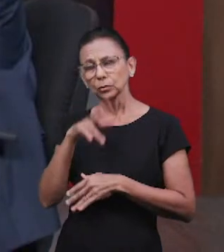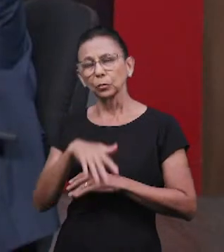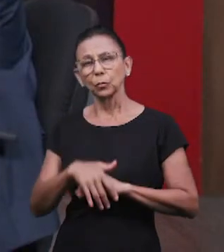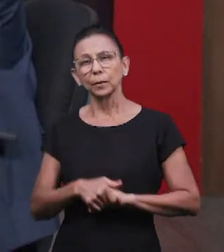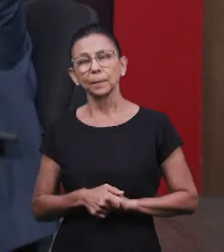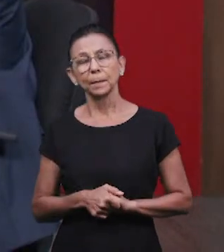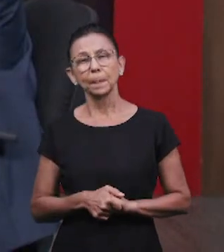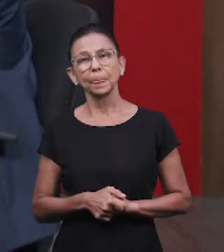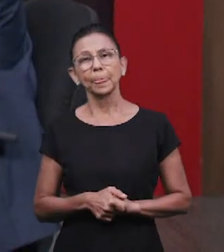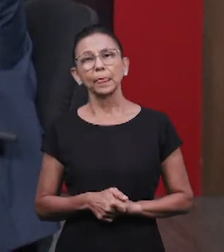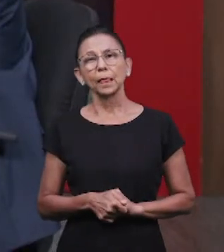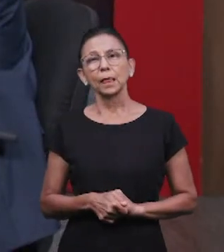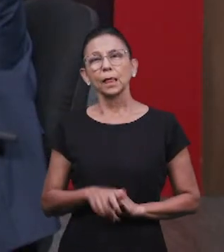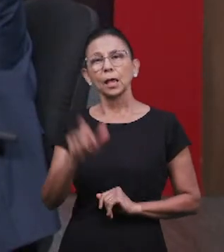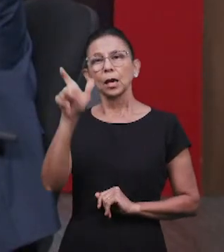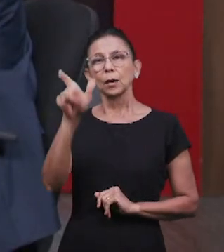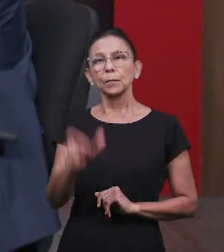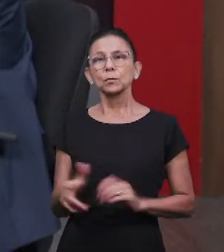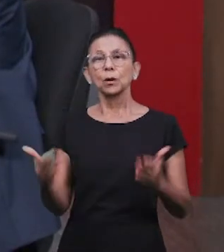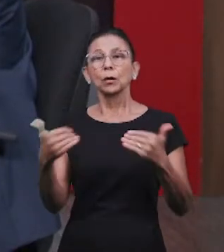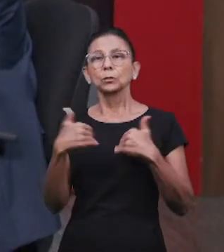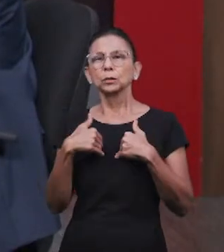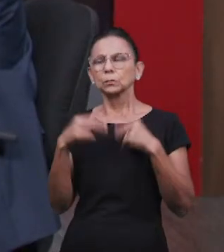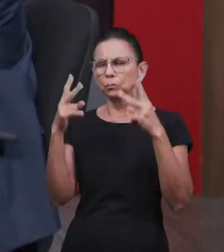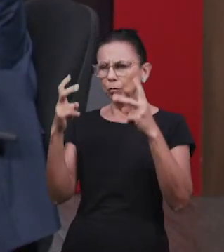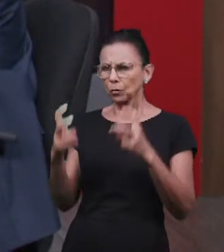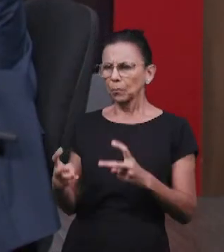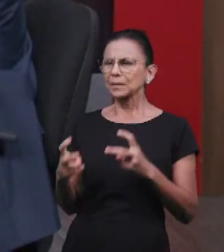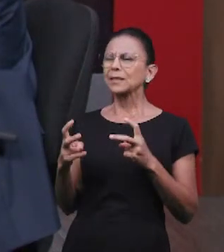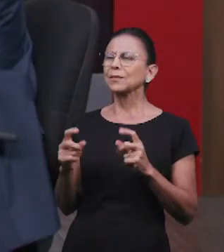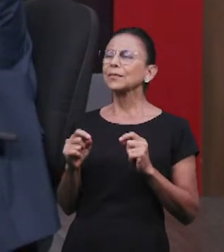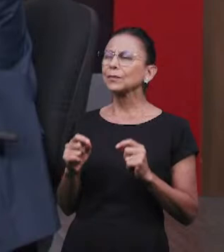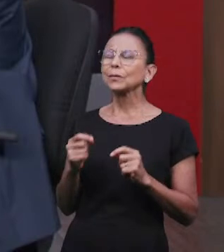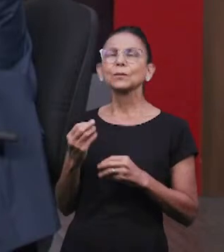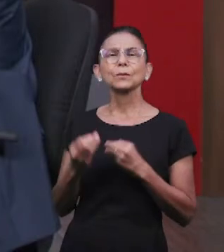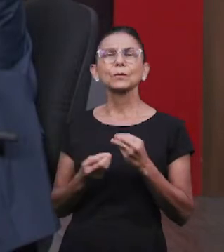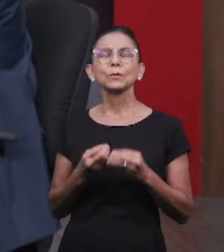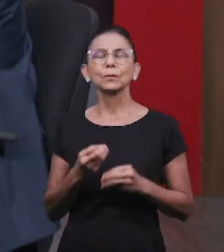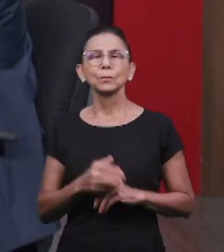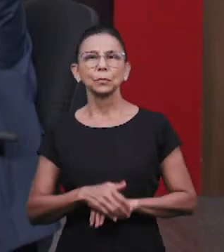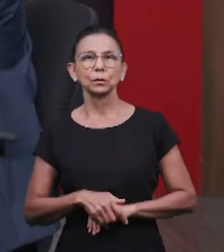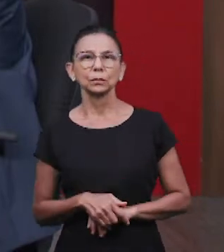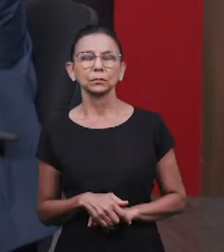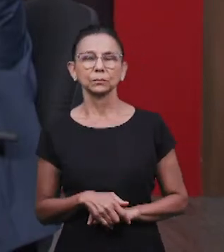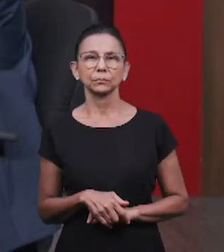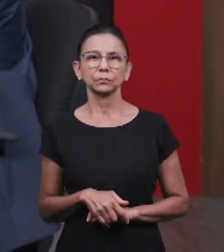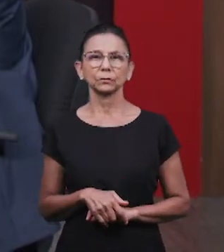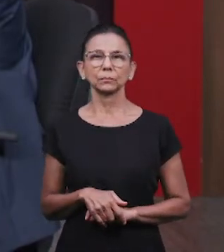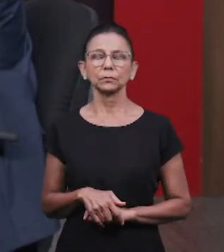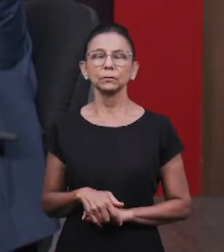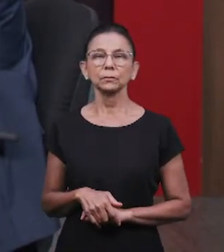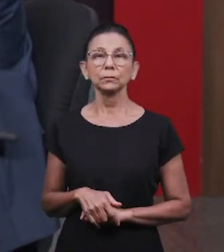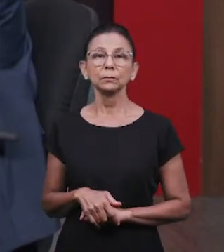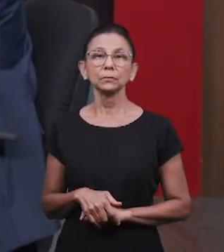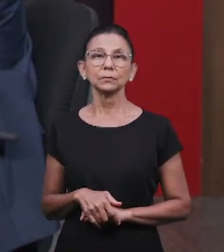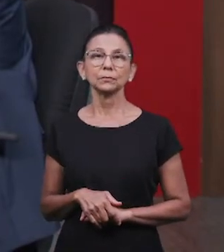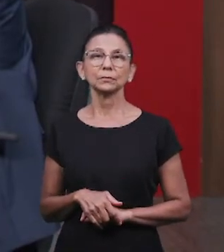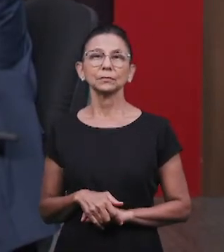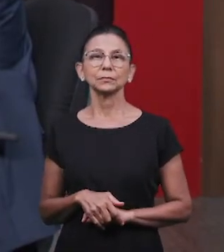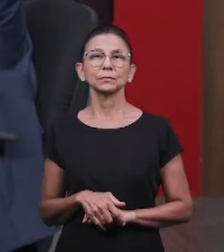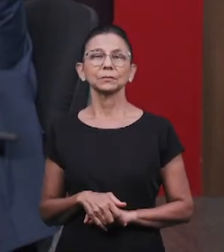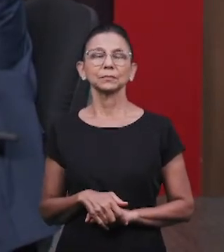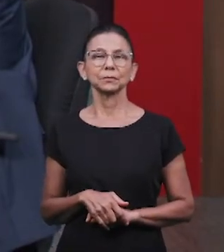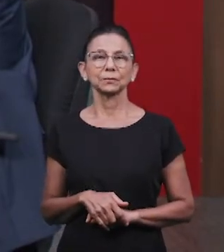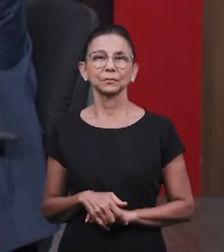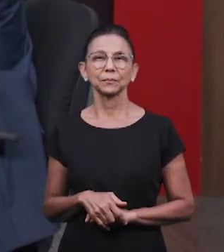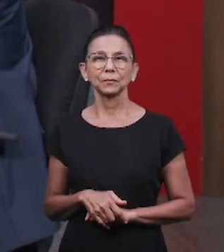como identificar os sinais de autismo? Então essa é a primeira pergunta. Eu mudei a ordem aqui, tá? Porque eu gosto disso. Então eu mudei a ordem do